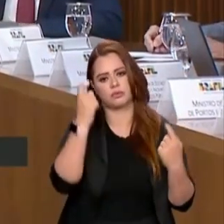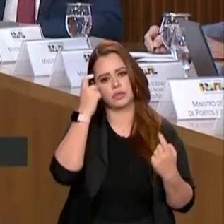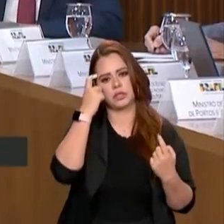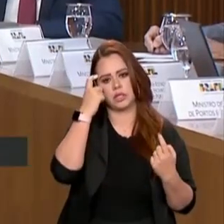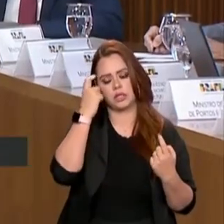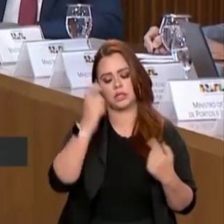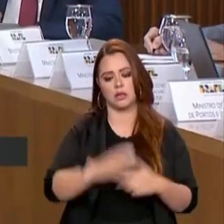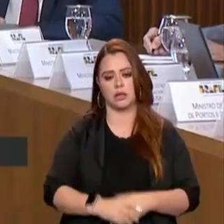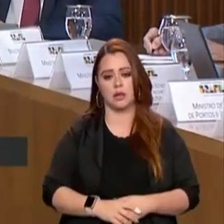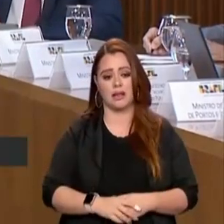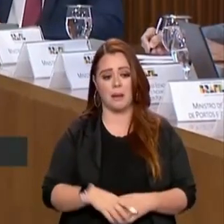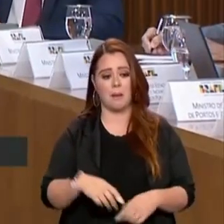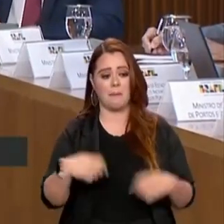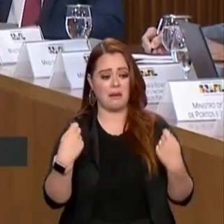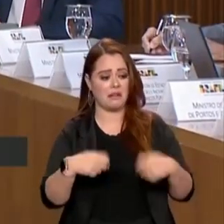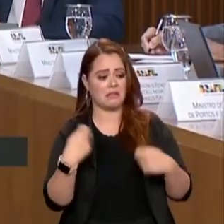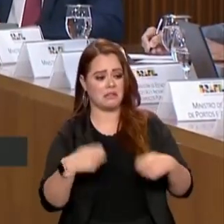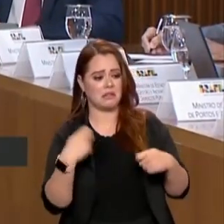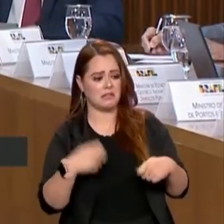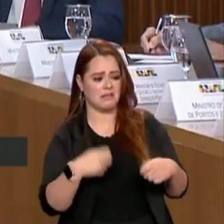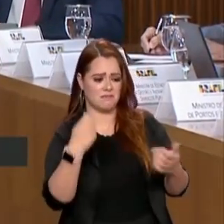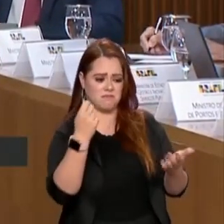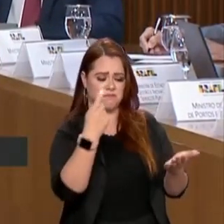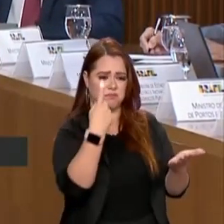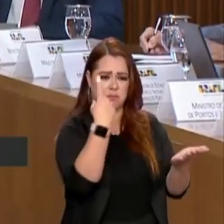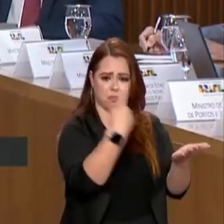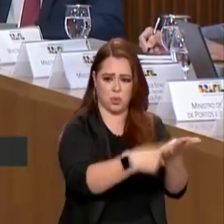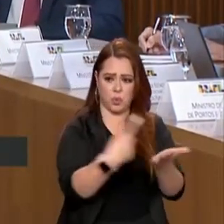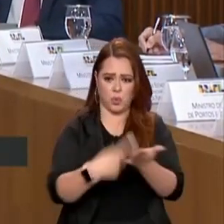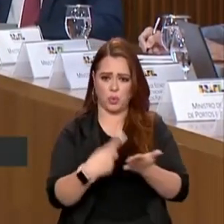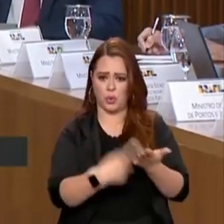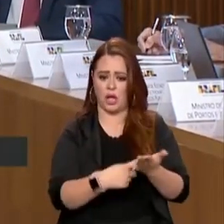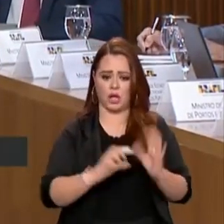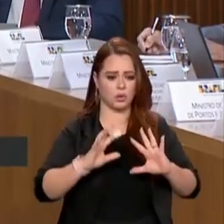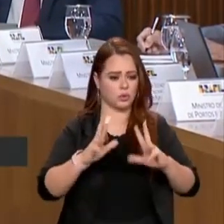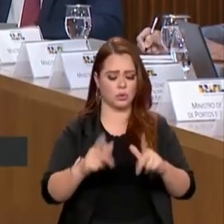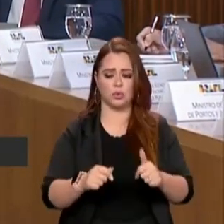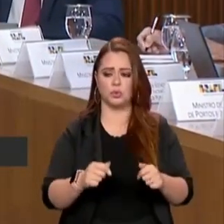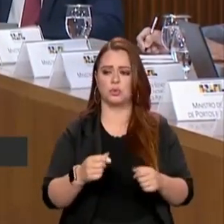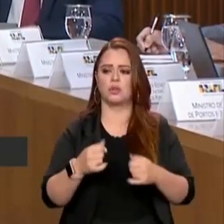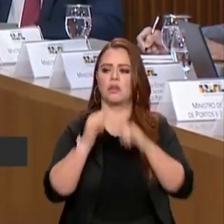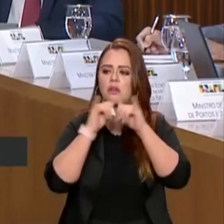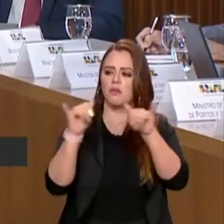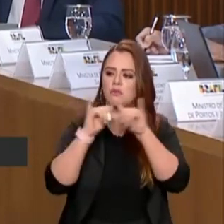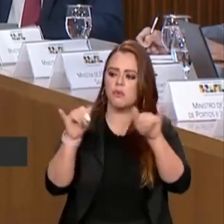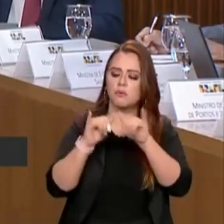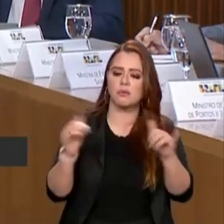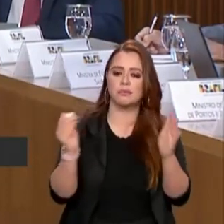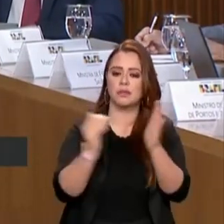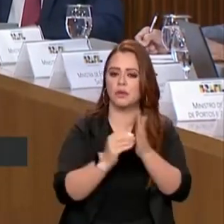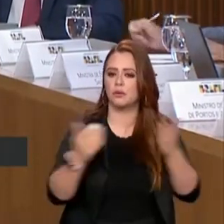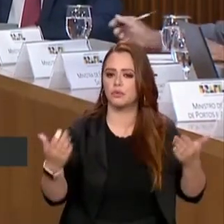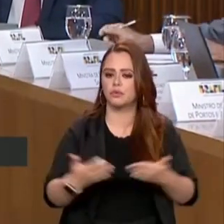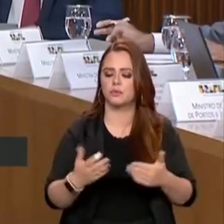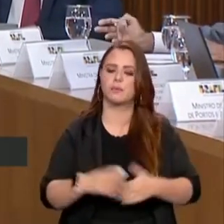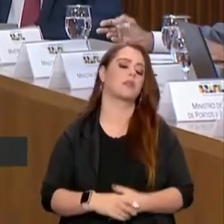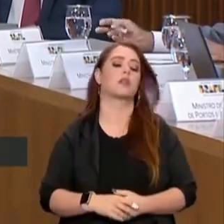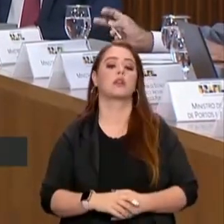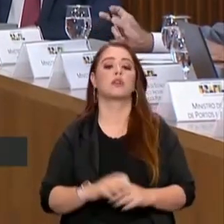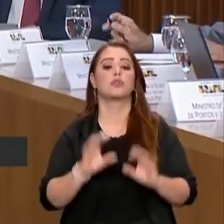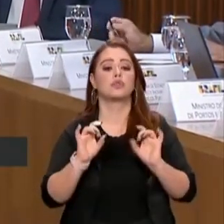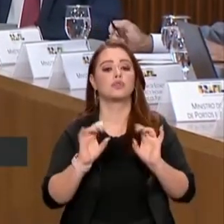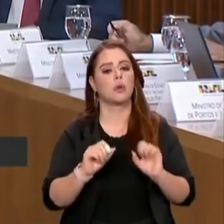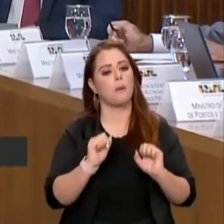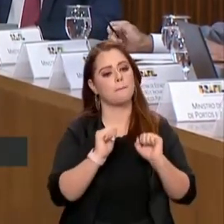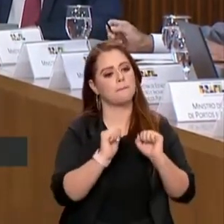teve capacidade de propor até agora. A única coisa que pode mudar são a criação de escolas, porque cada vez que